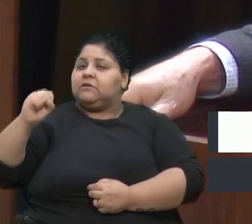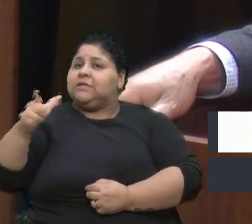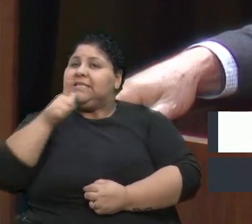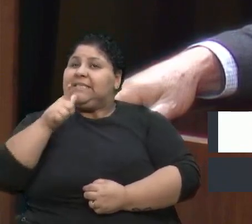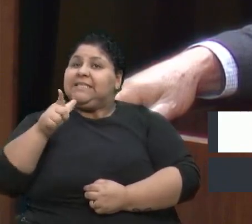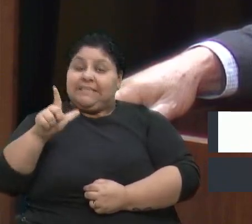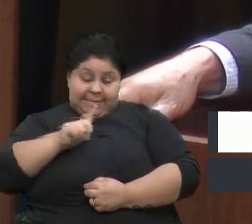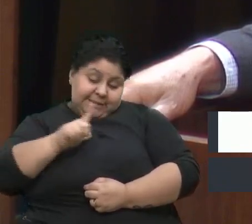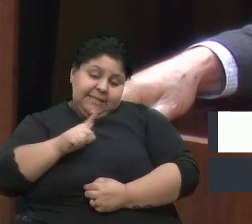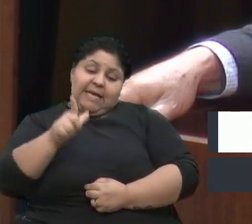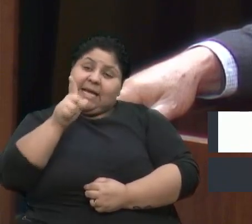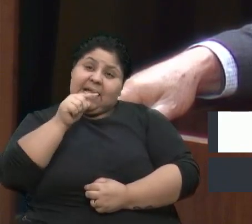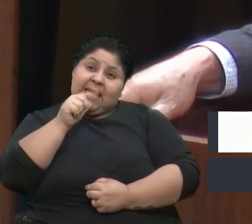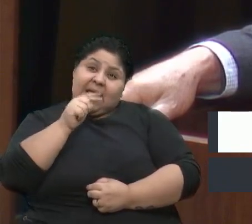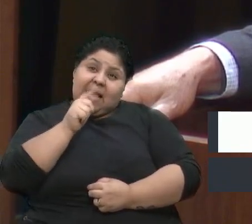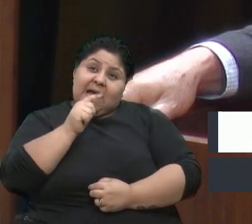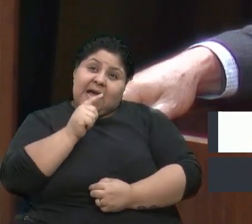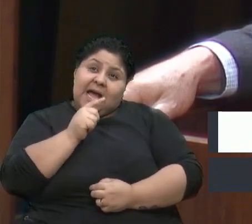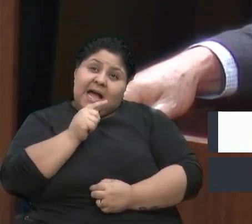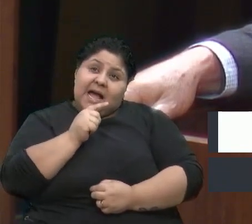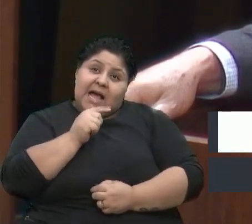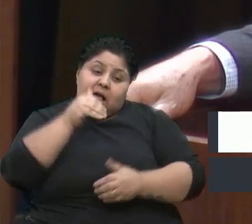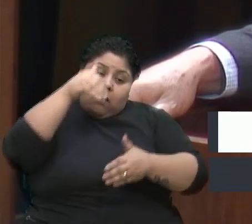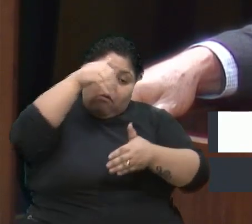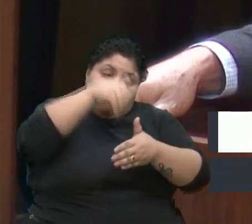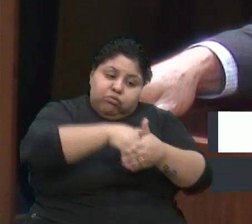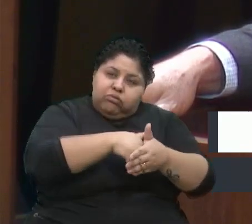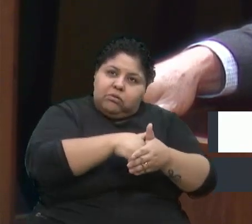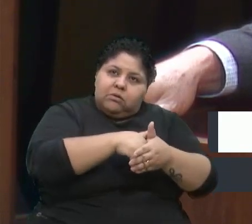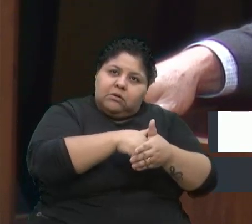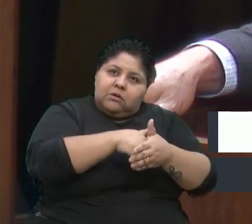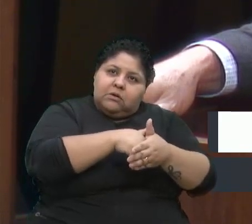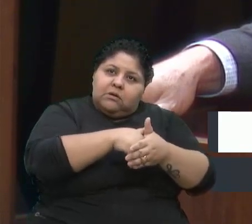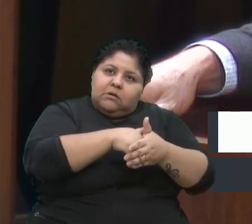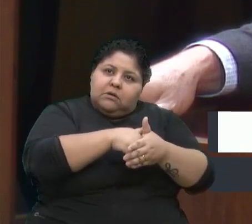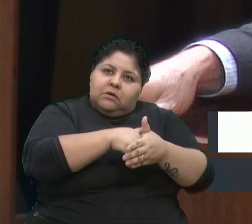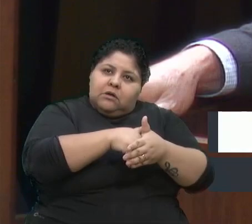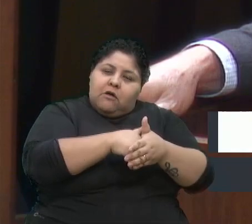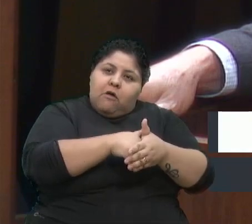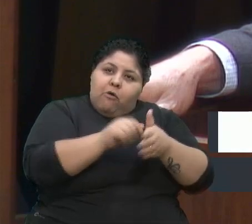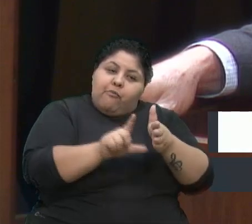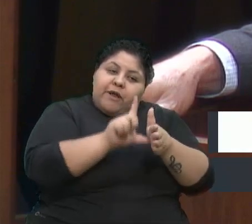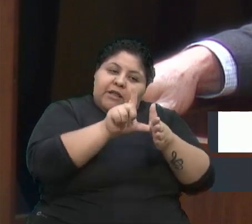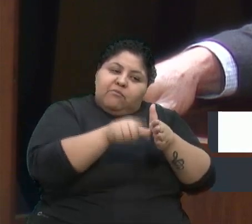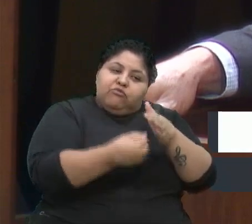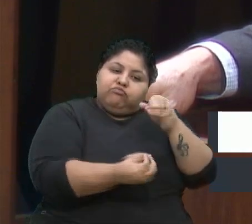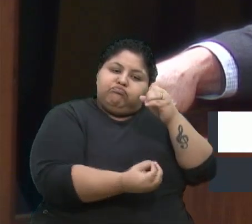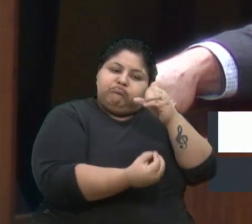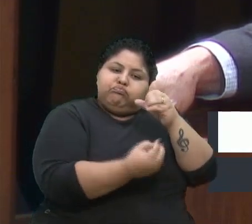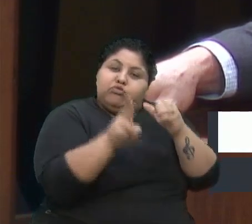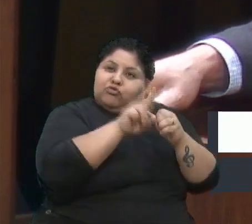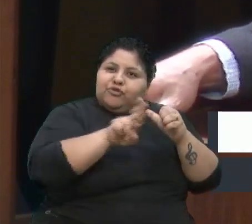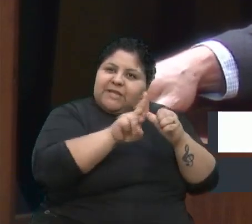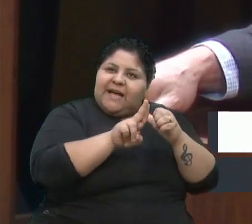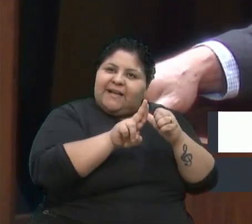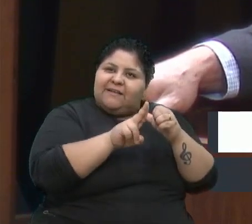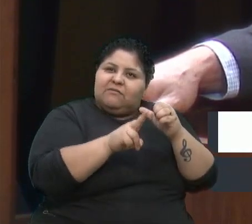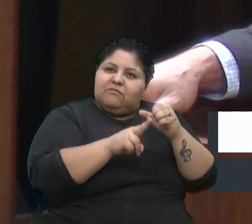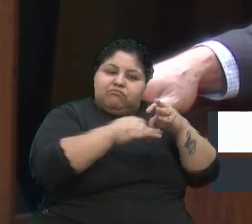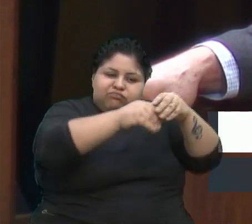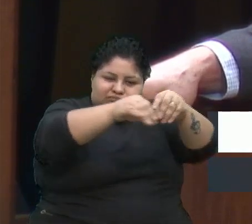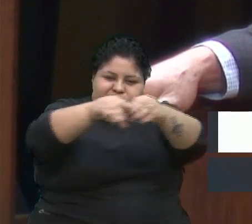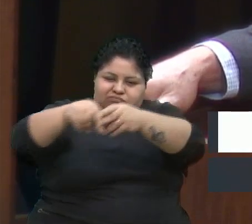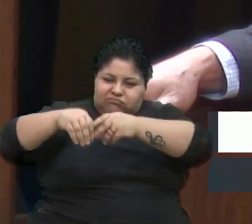depositada quando não chove, para poder produzir. Então, os 3 entes têm que ter envolvimento. Linhas de crédito com juro